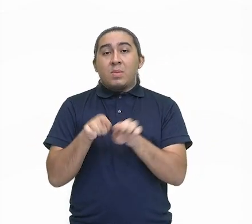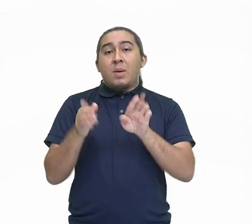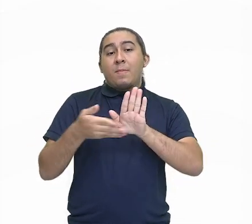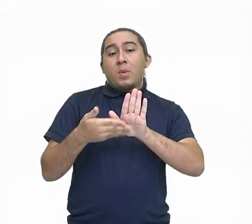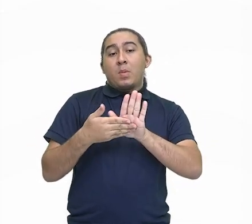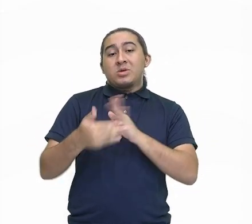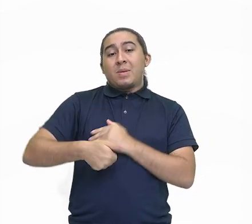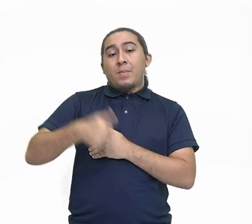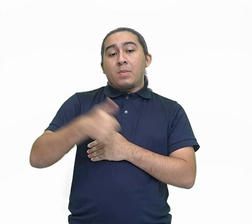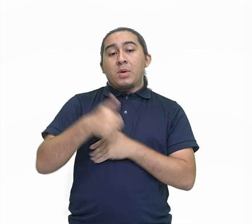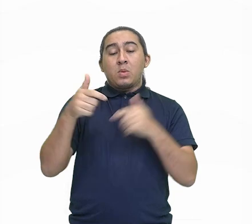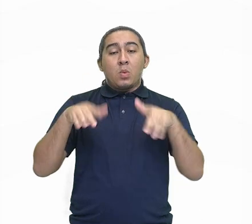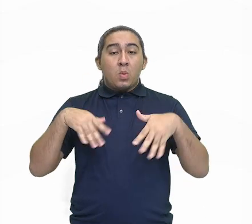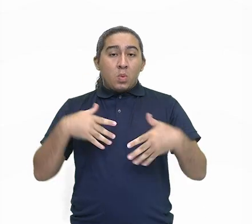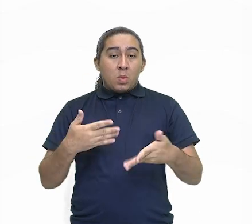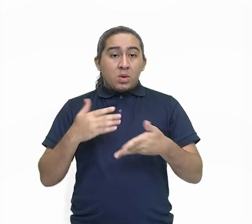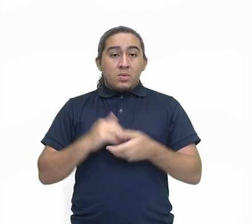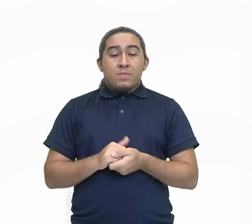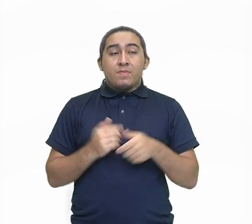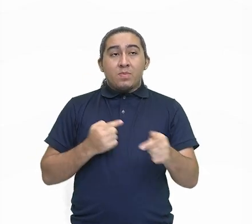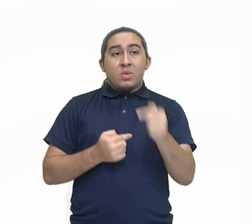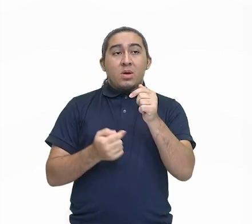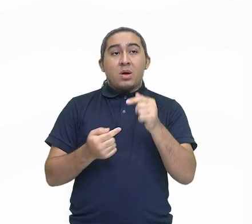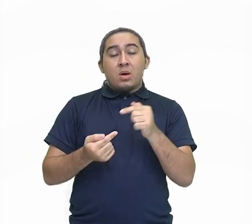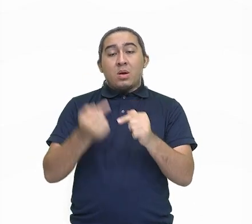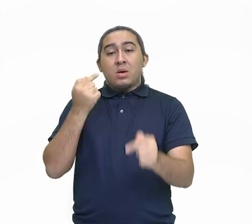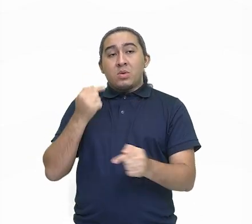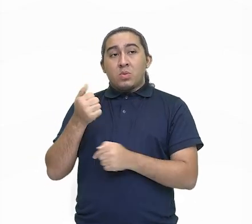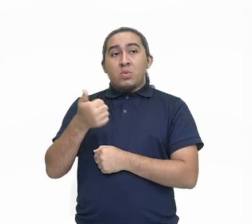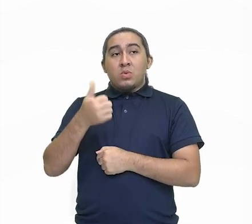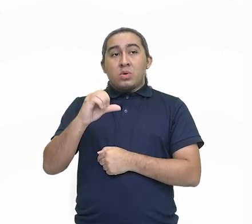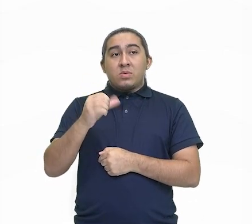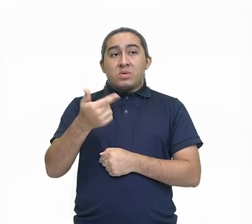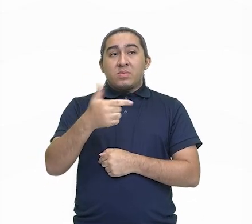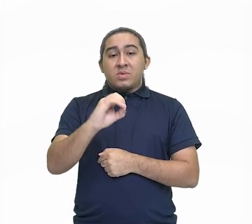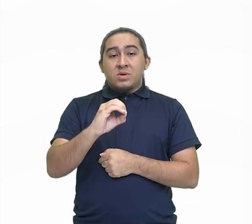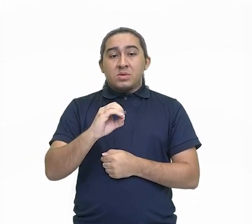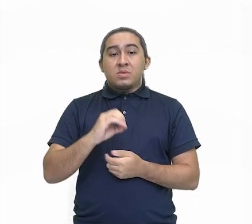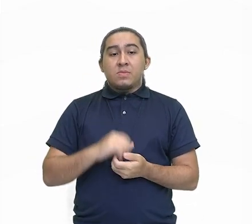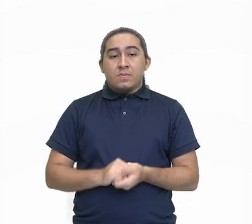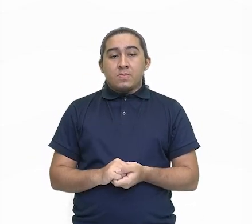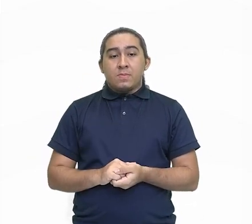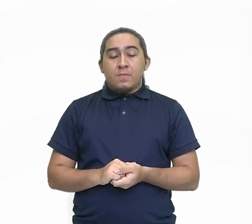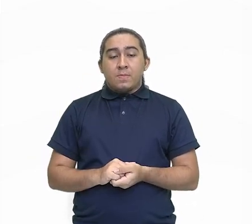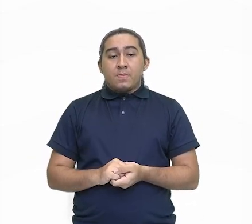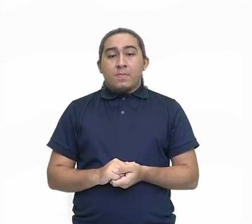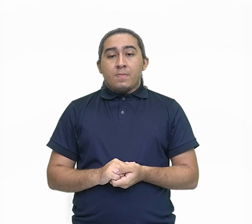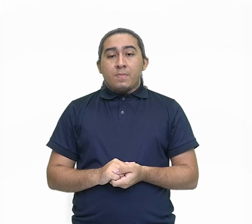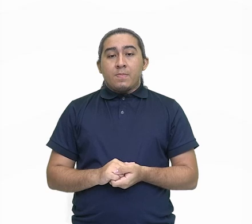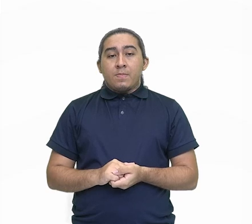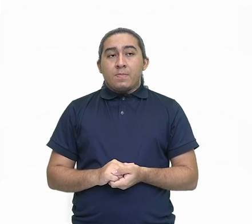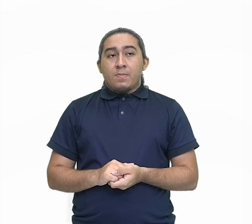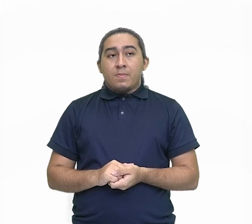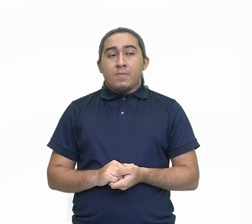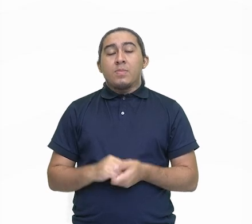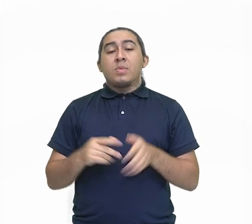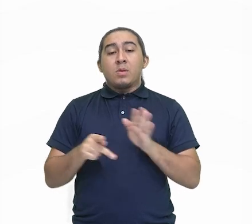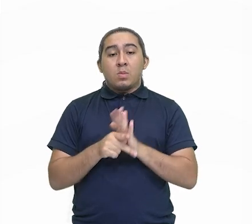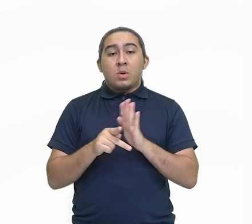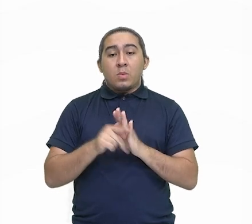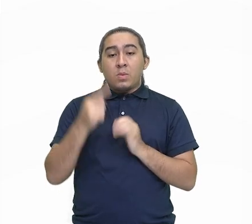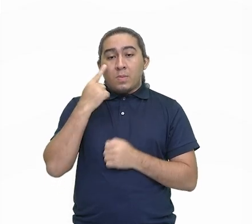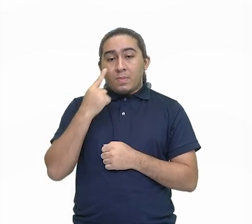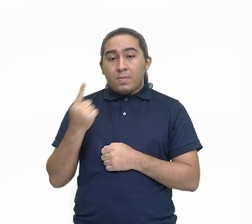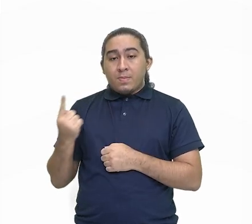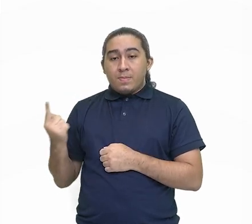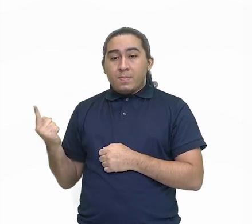pela primeira vez lá em 1920, né, pelo astrônomo e padre